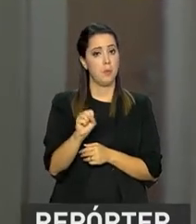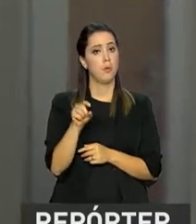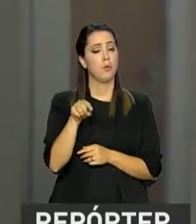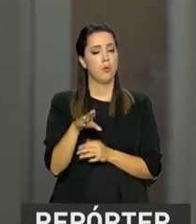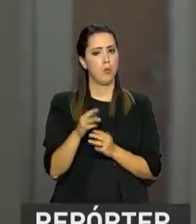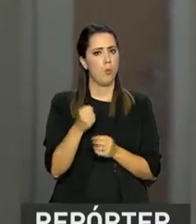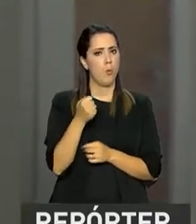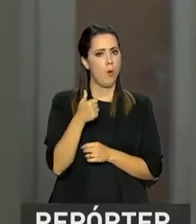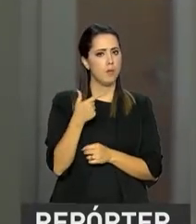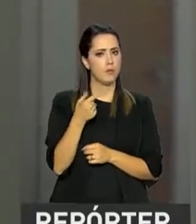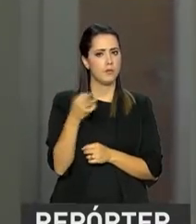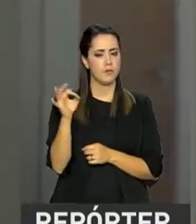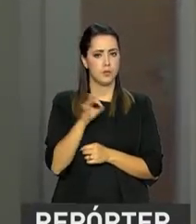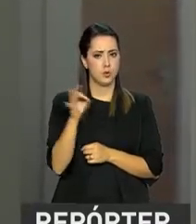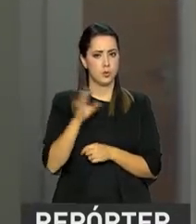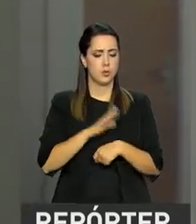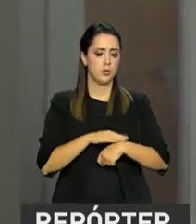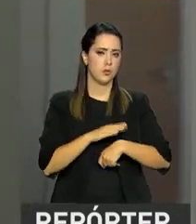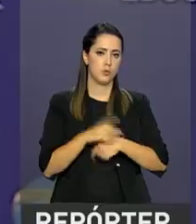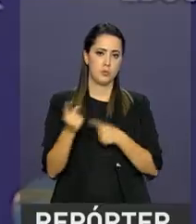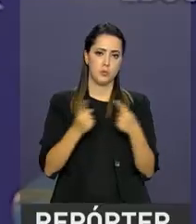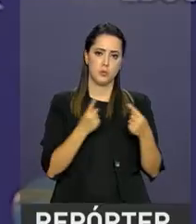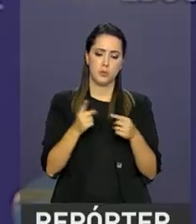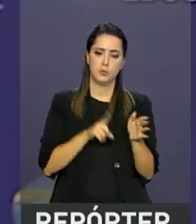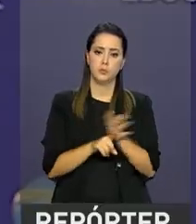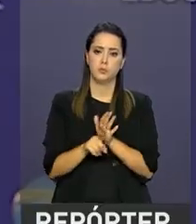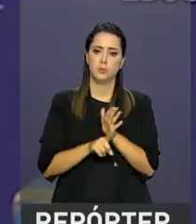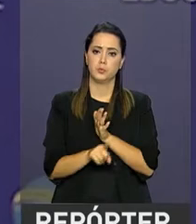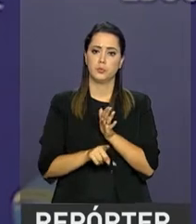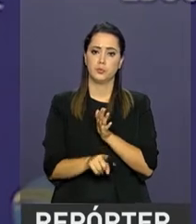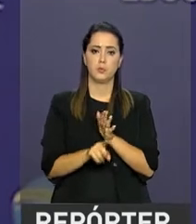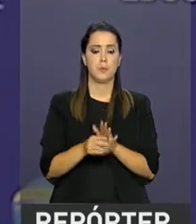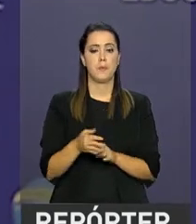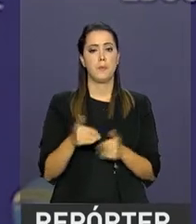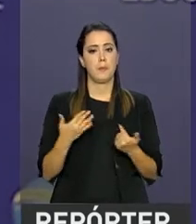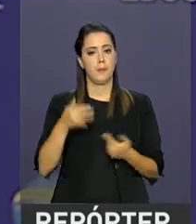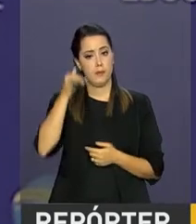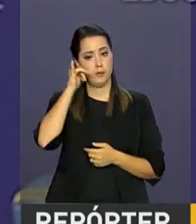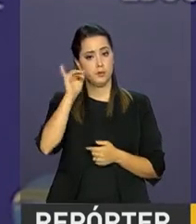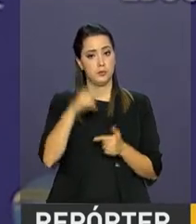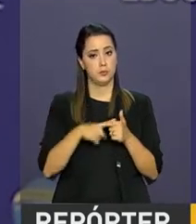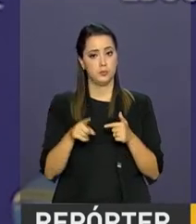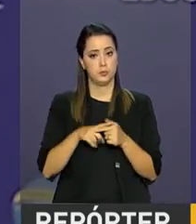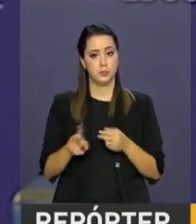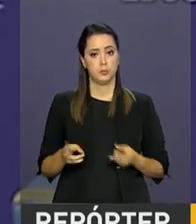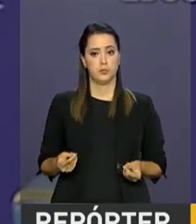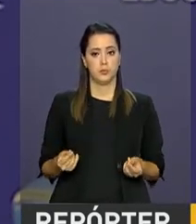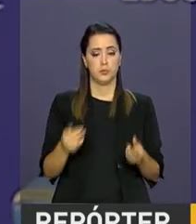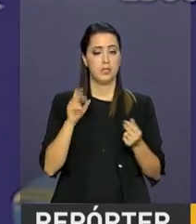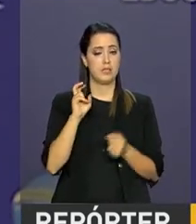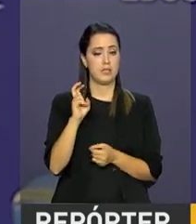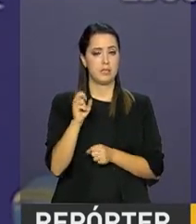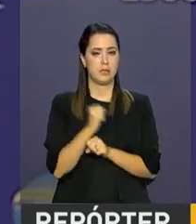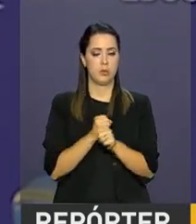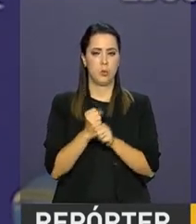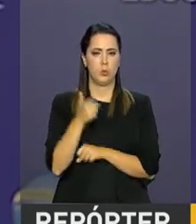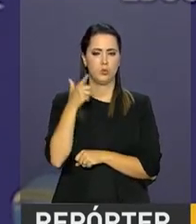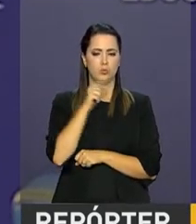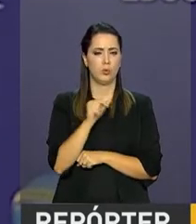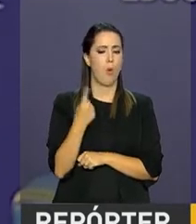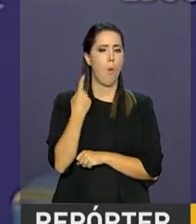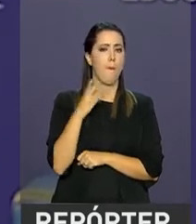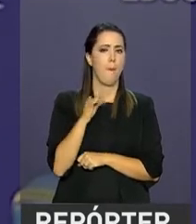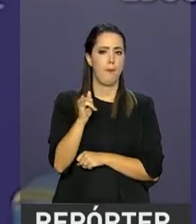de quase 20 cursos entre o tempo que tem para cada cristão para evitar prejuízo aos cofres públicos que nos últimos cinco anos chegou a 1 bilhão